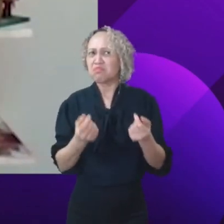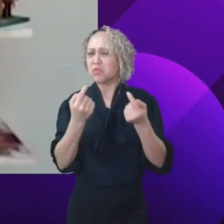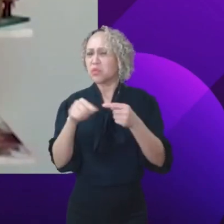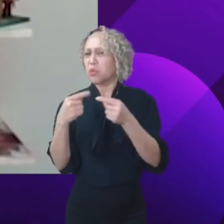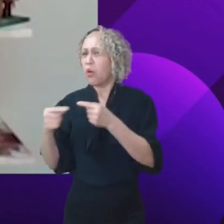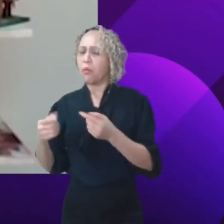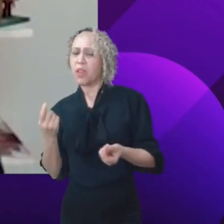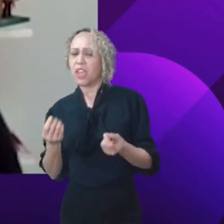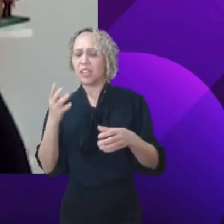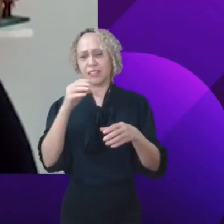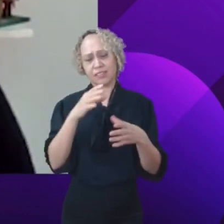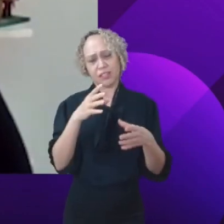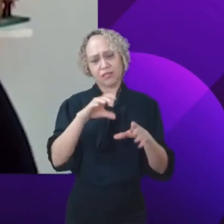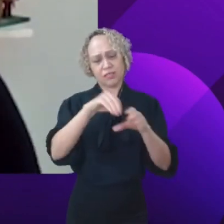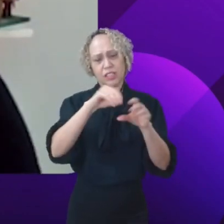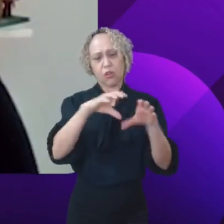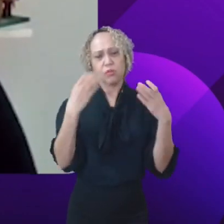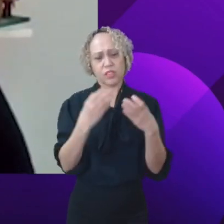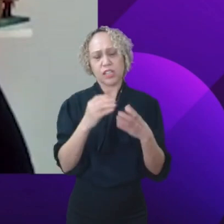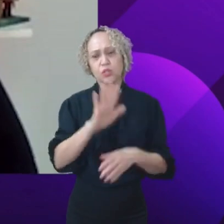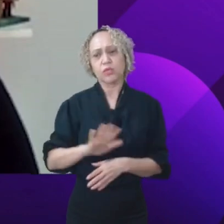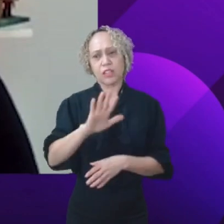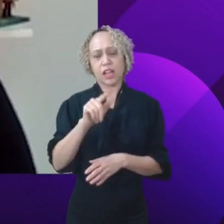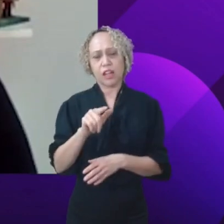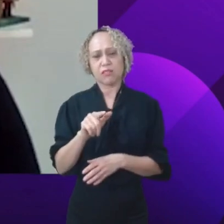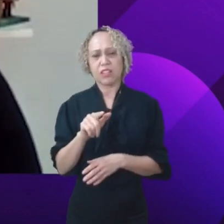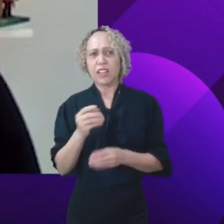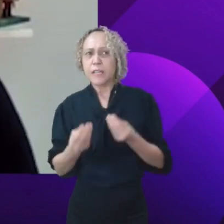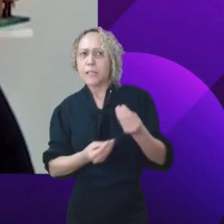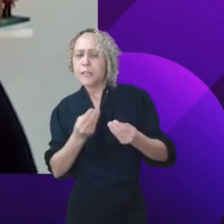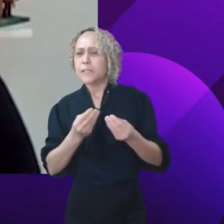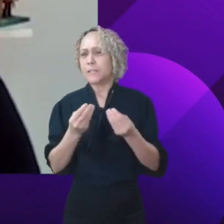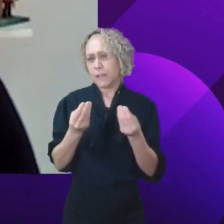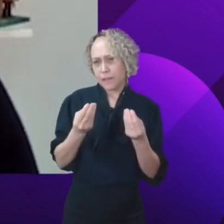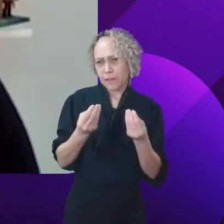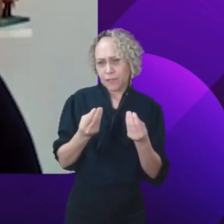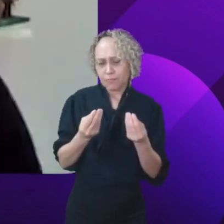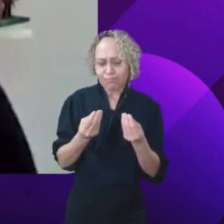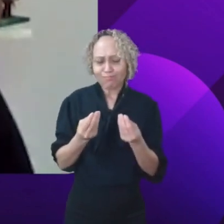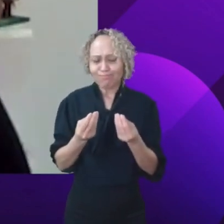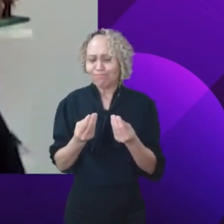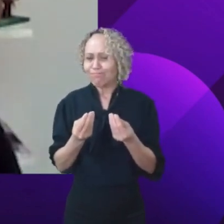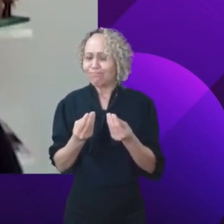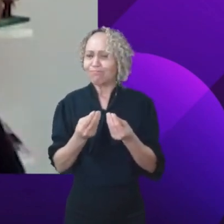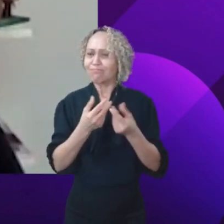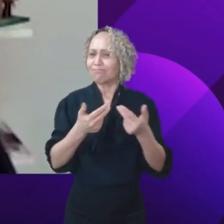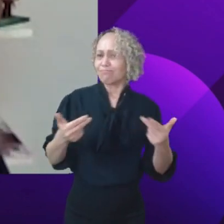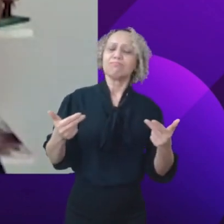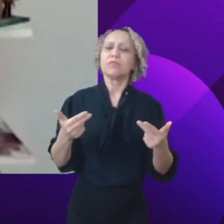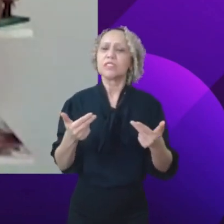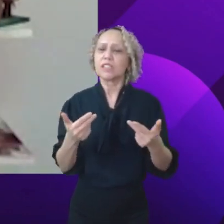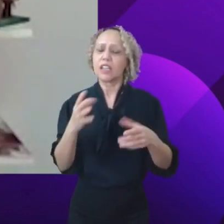da vida da comunidade surda de uma forma geral. E esses estigmas, eles são constituídos por uma sociedade que ela se